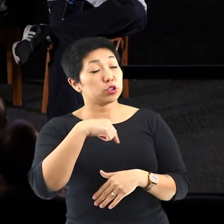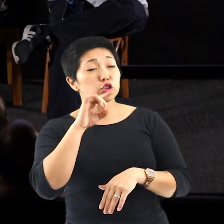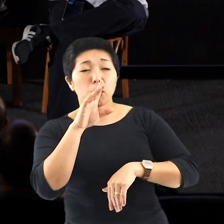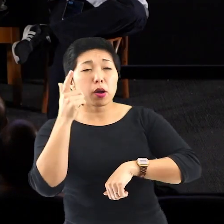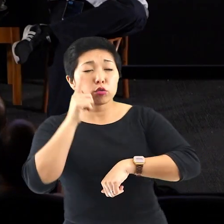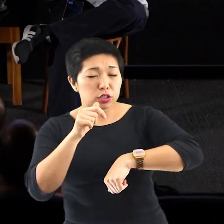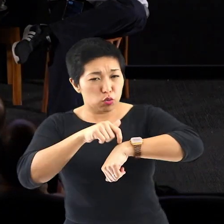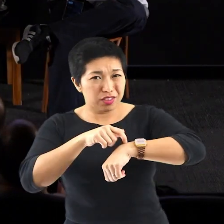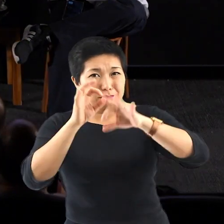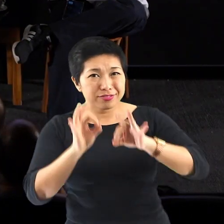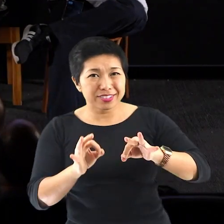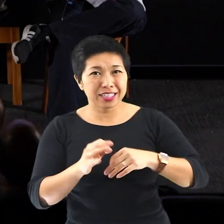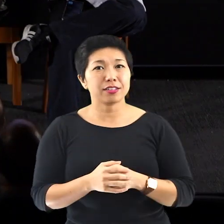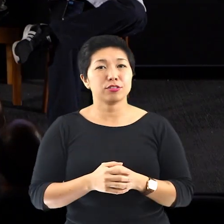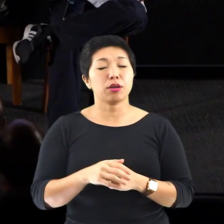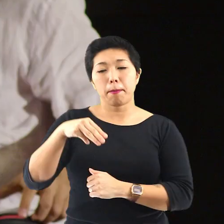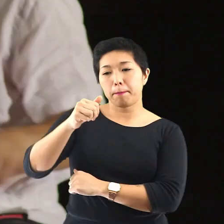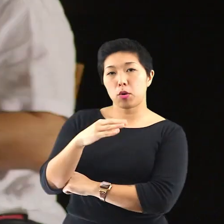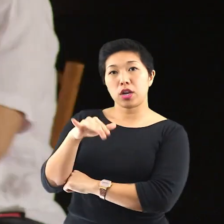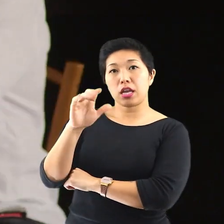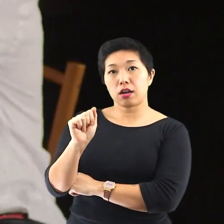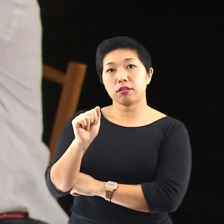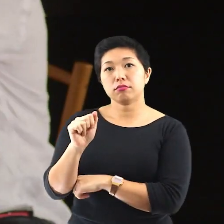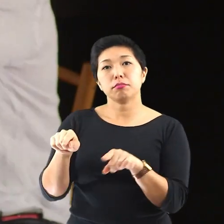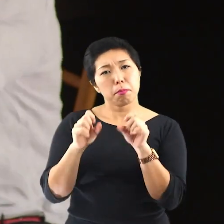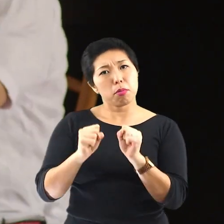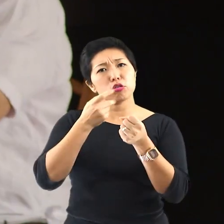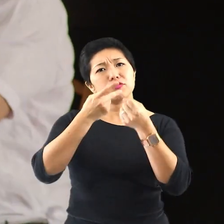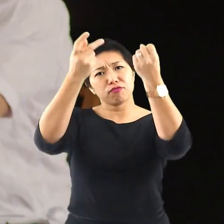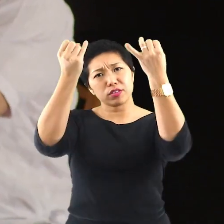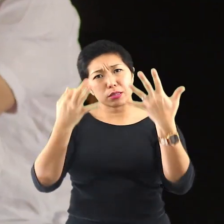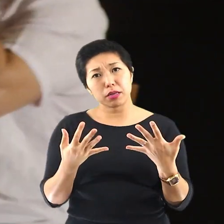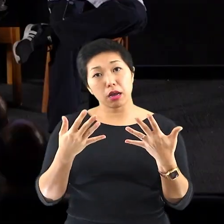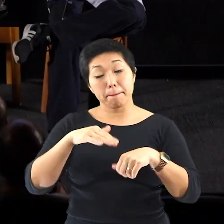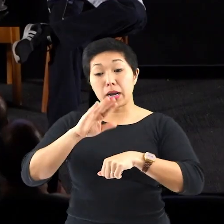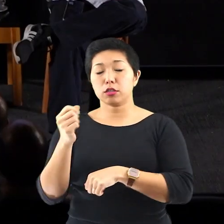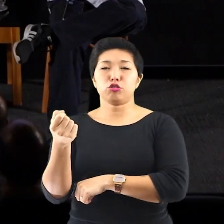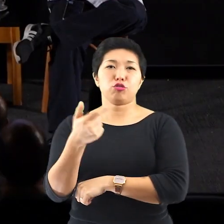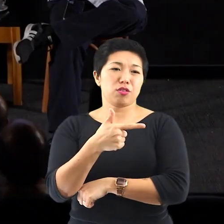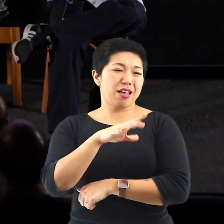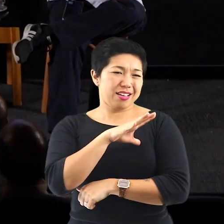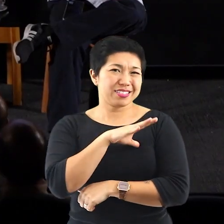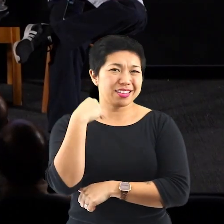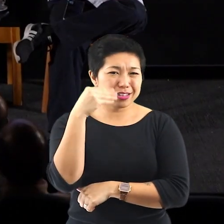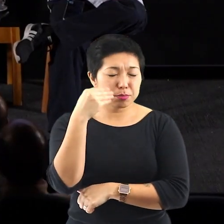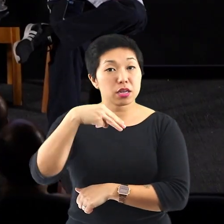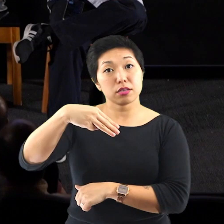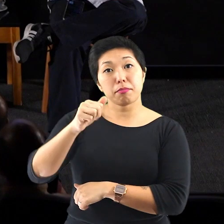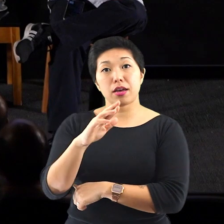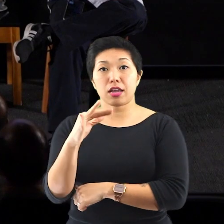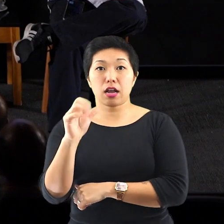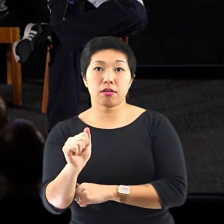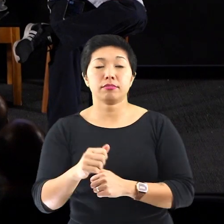compartilhar com a Mônica, e aí depois eu encerro. Mônica, pode falar um pouco mais além do que Maricá também. Não,